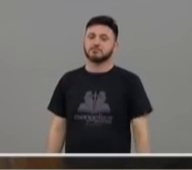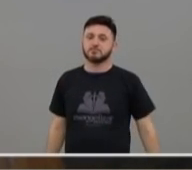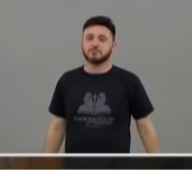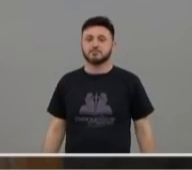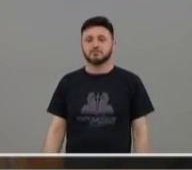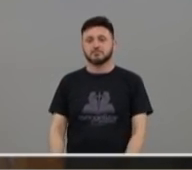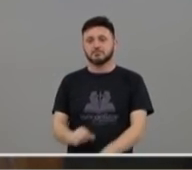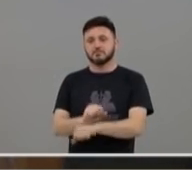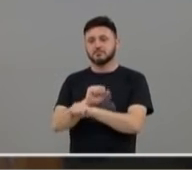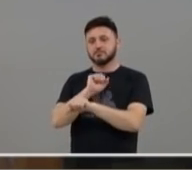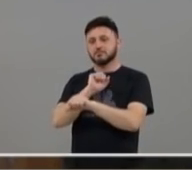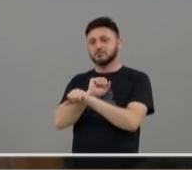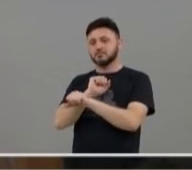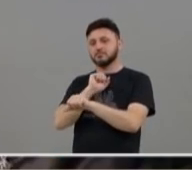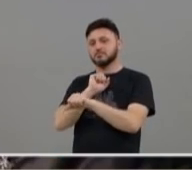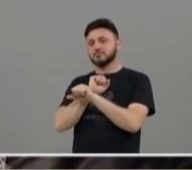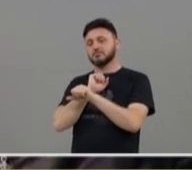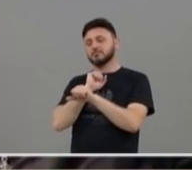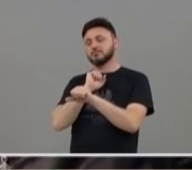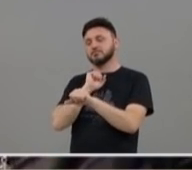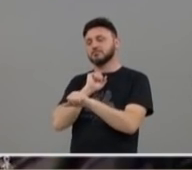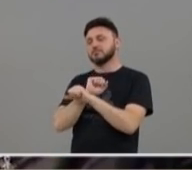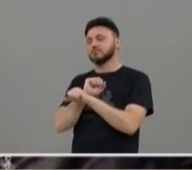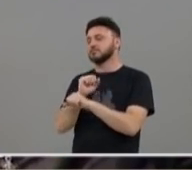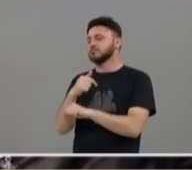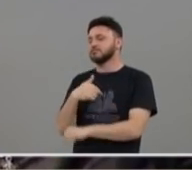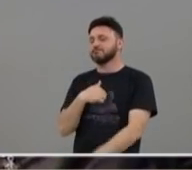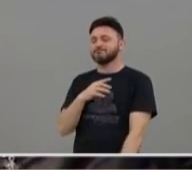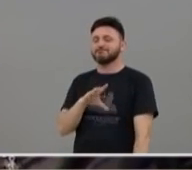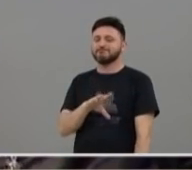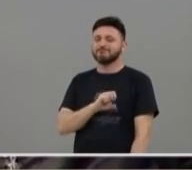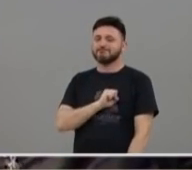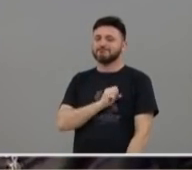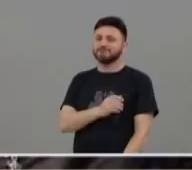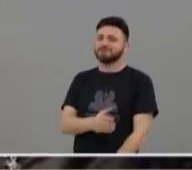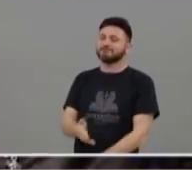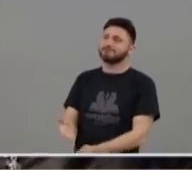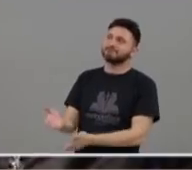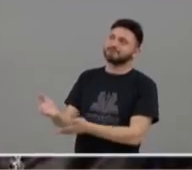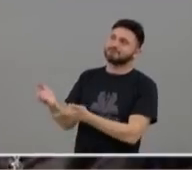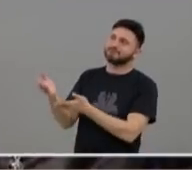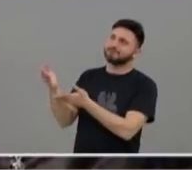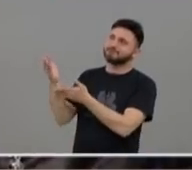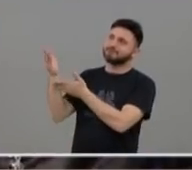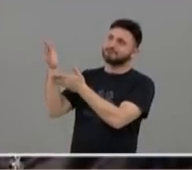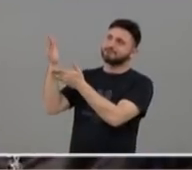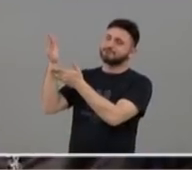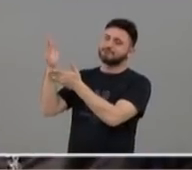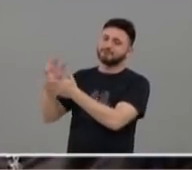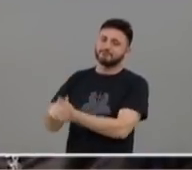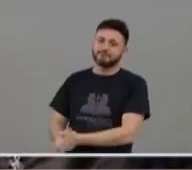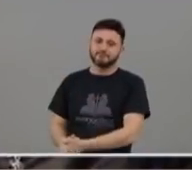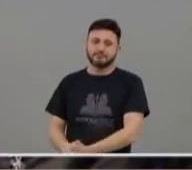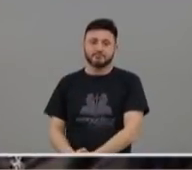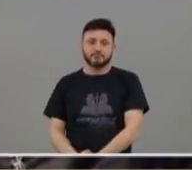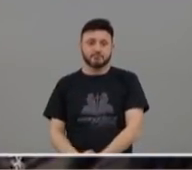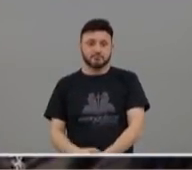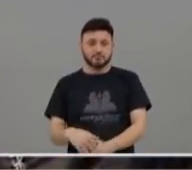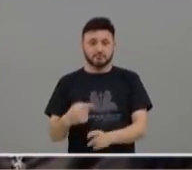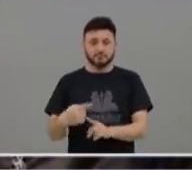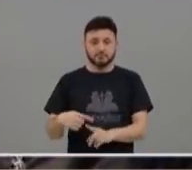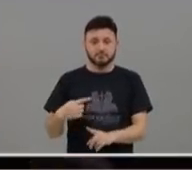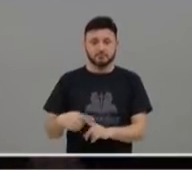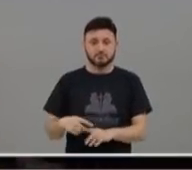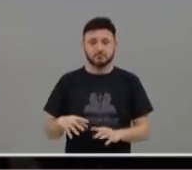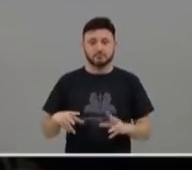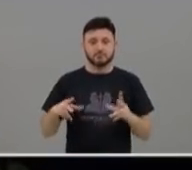Ele te visita nesse momento, como sinal da sua misericórdia infinita, de um amor que não tem fim. E